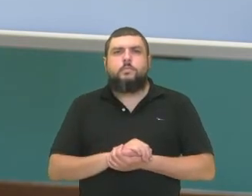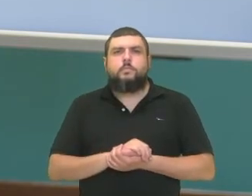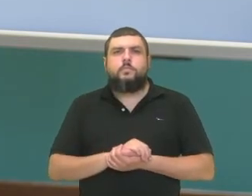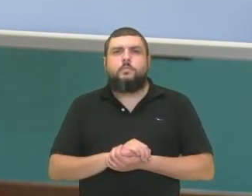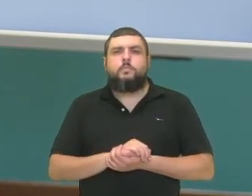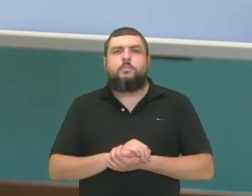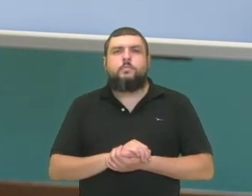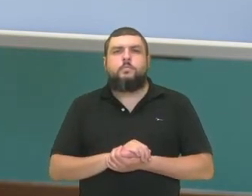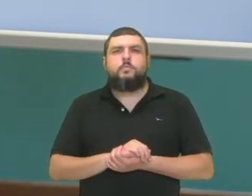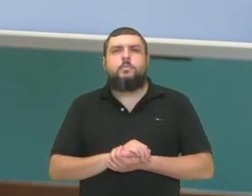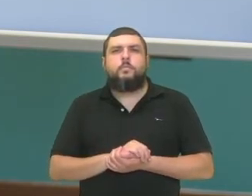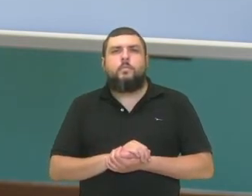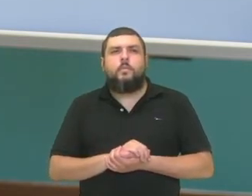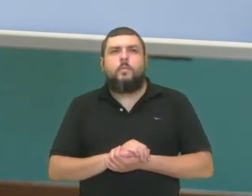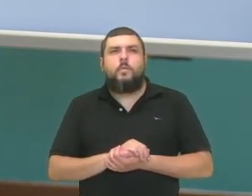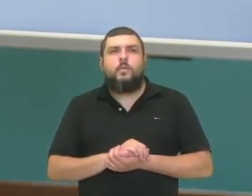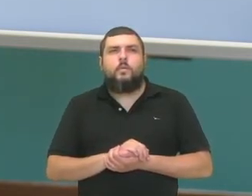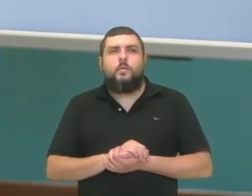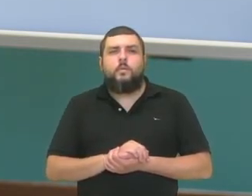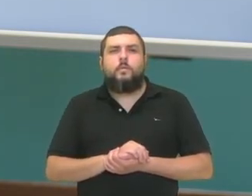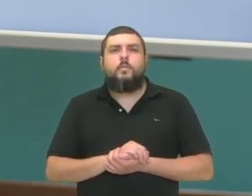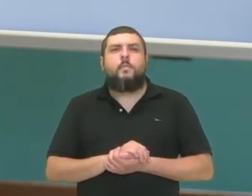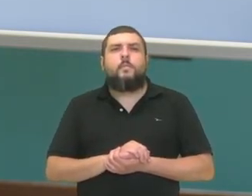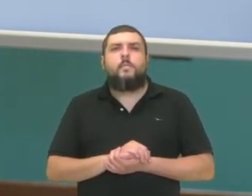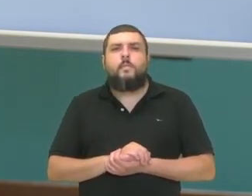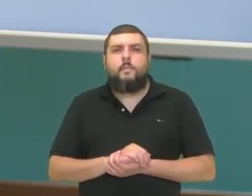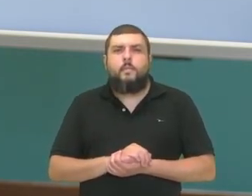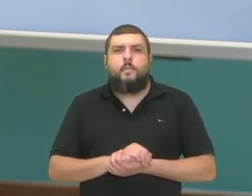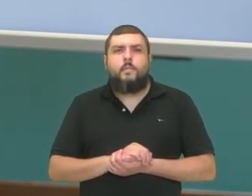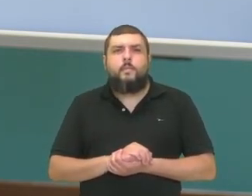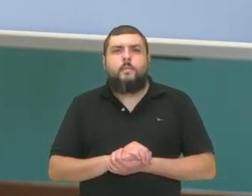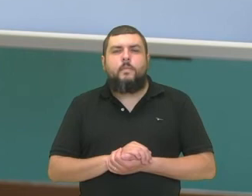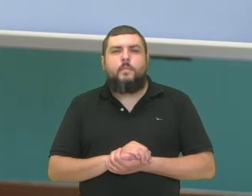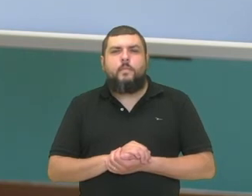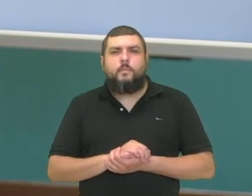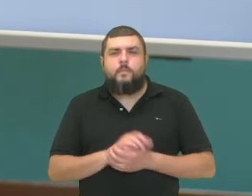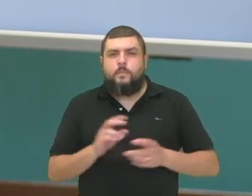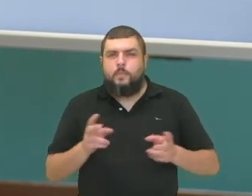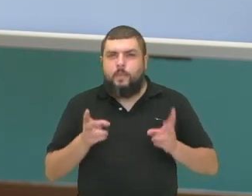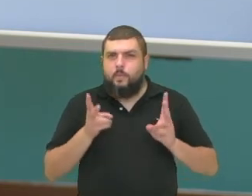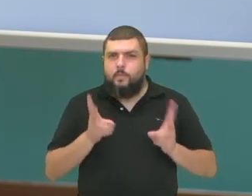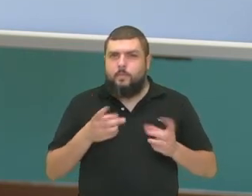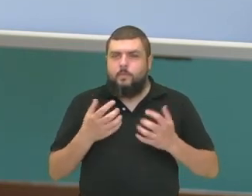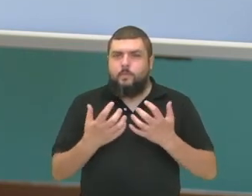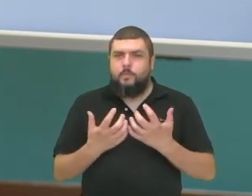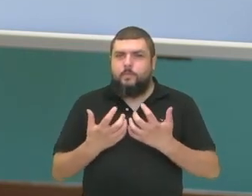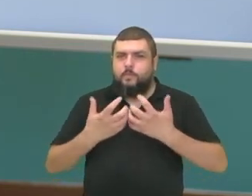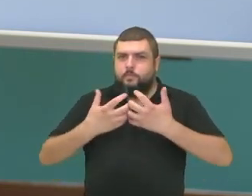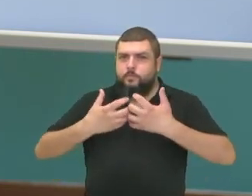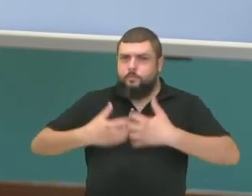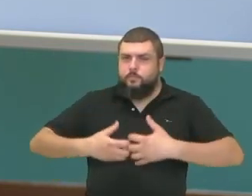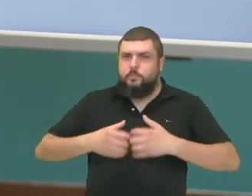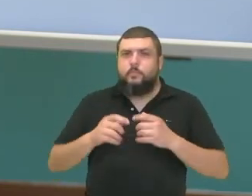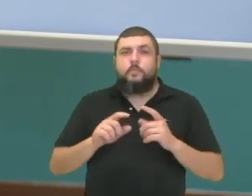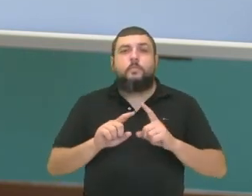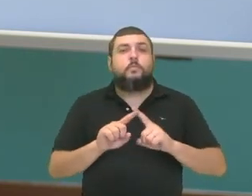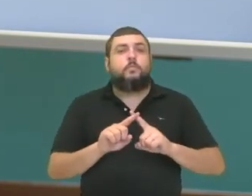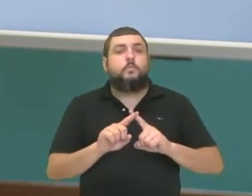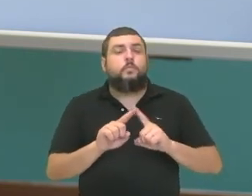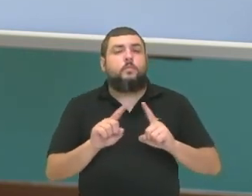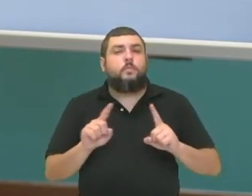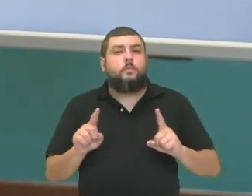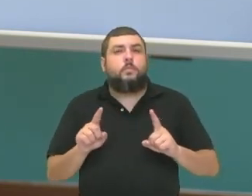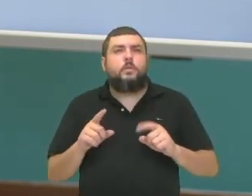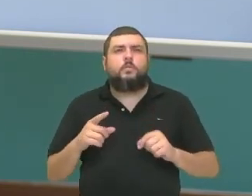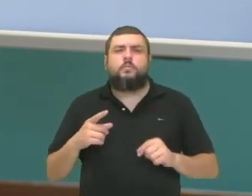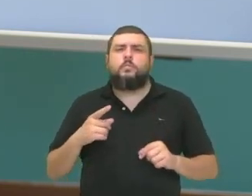C dupla O, oxigênio, carbono, C dupla O, mesma função química, mas o que nós